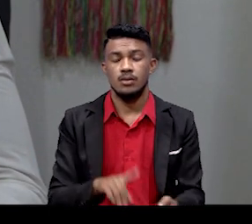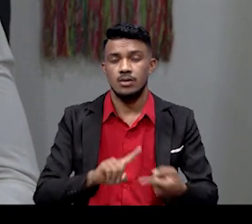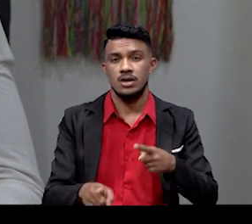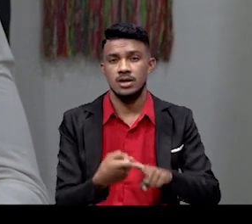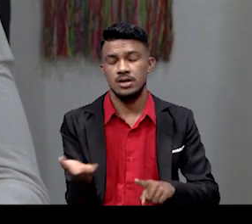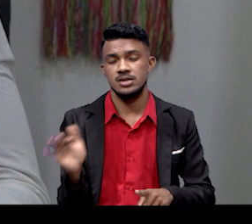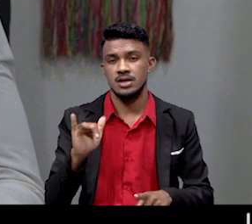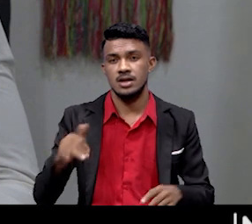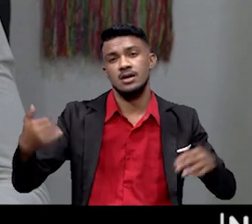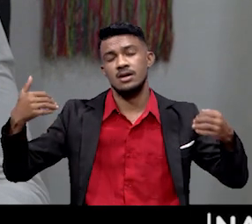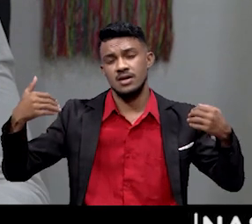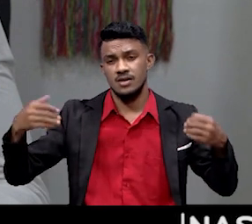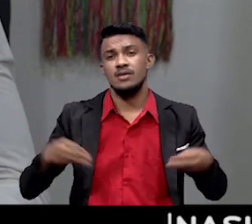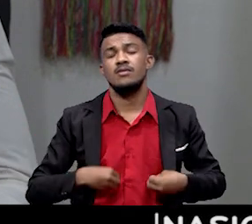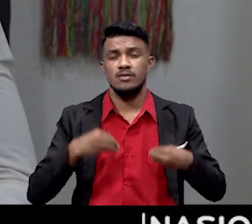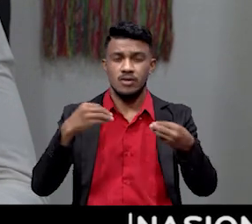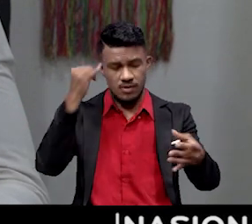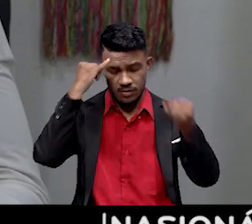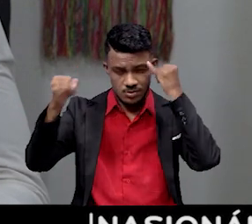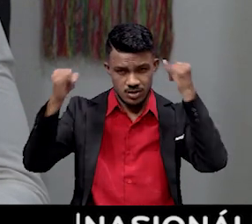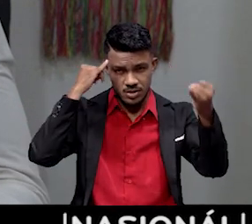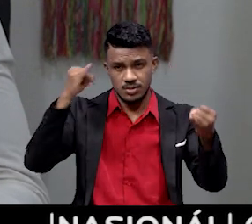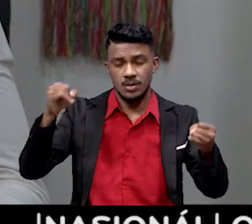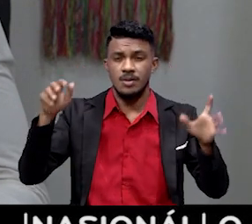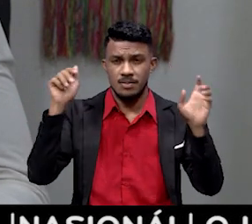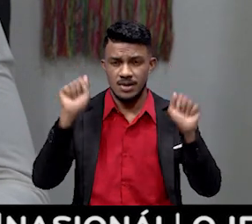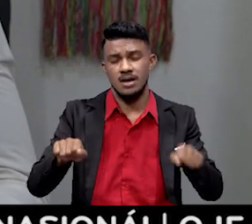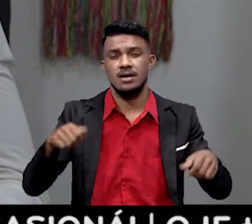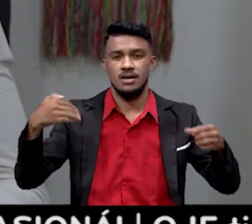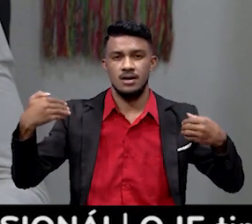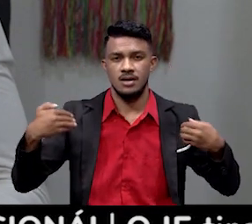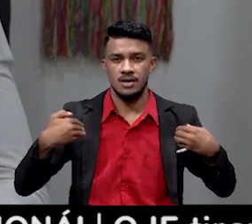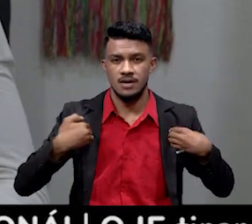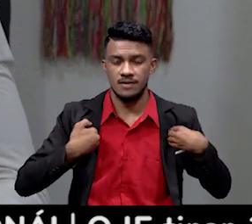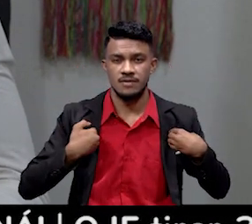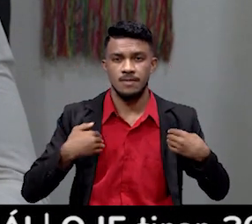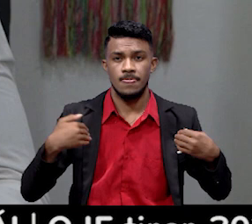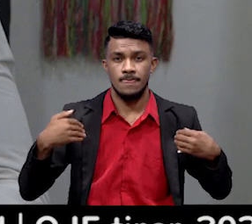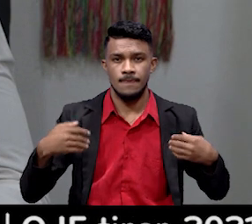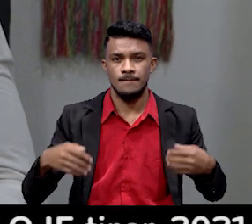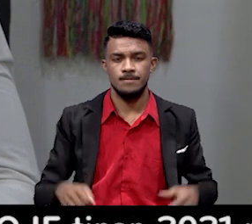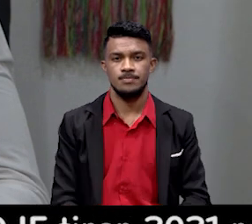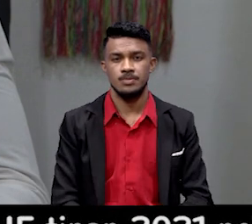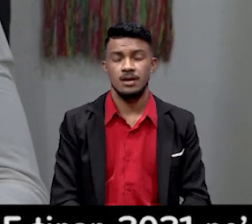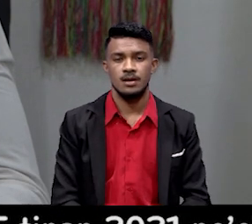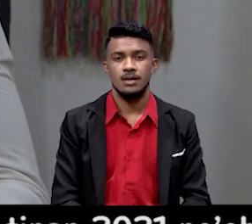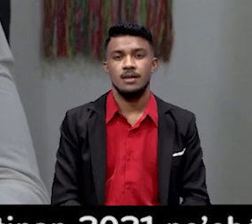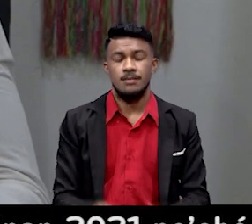força ona, a possibilidade se acontece próximo,